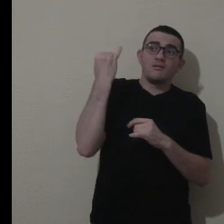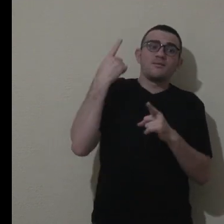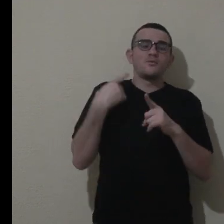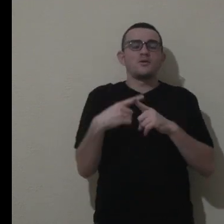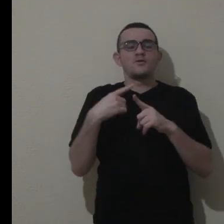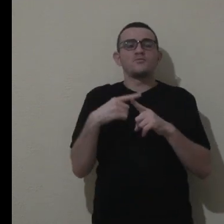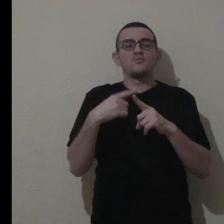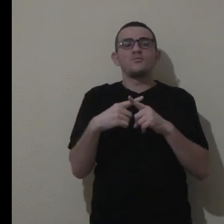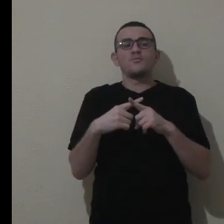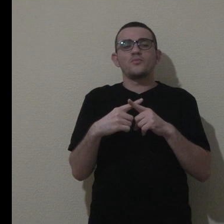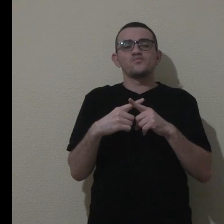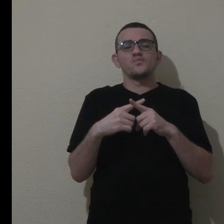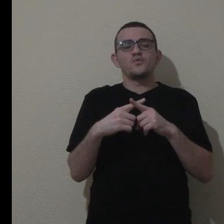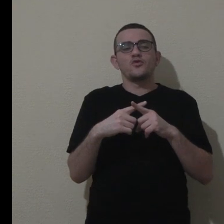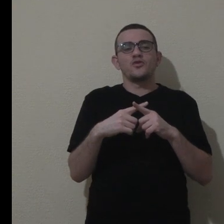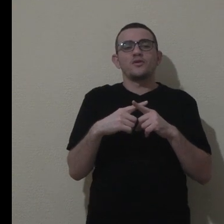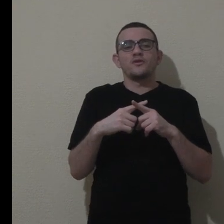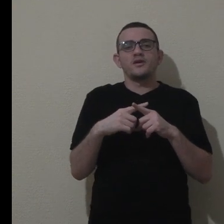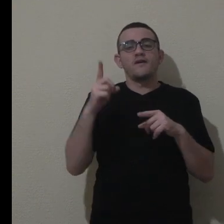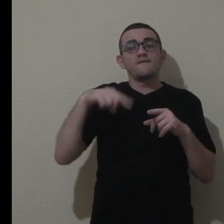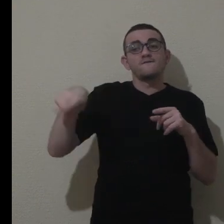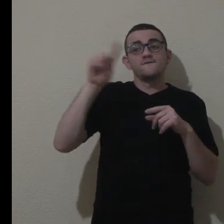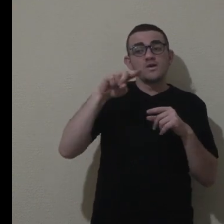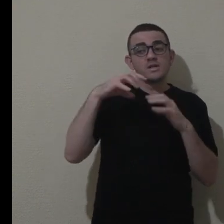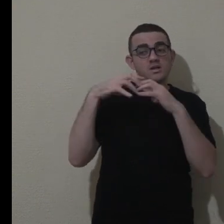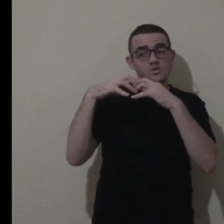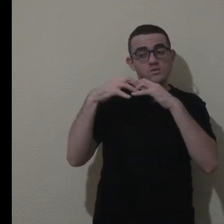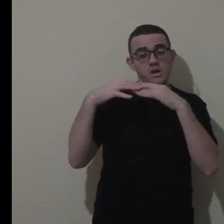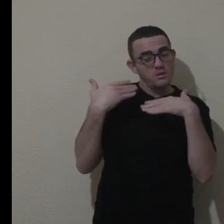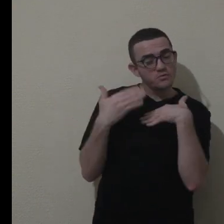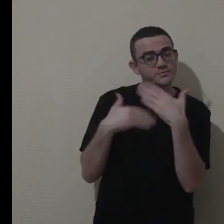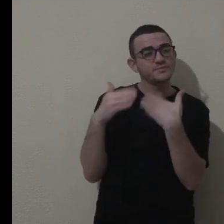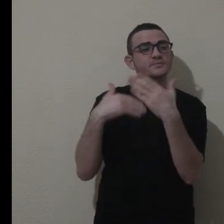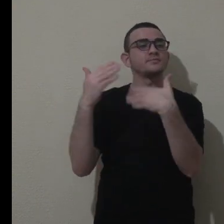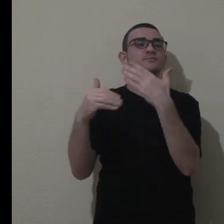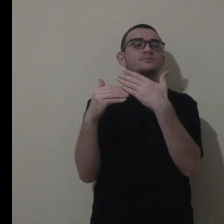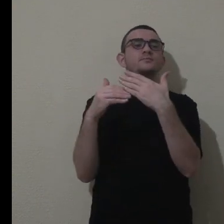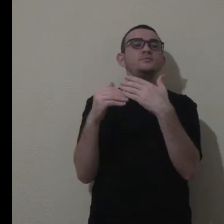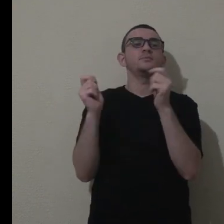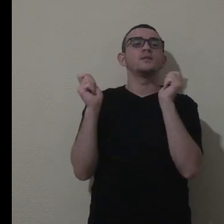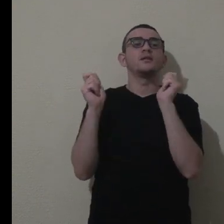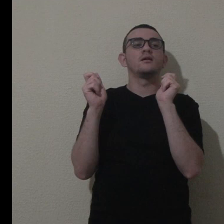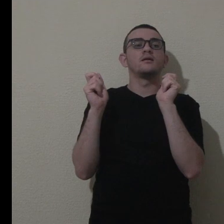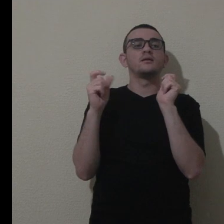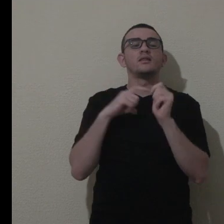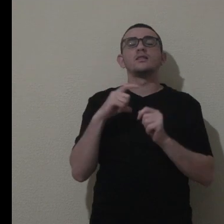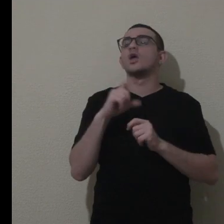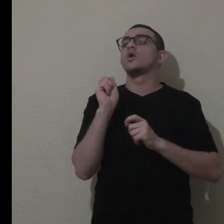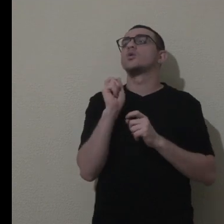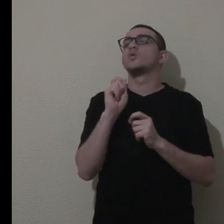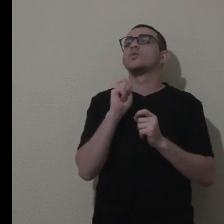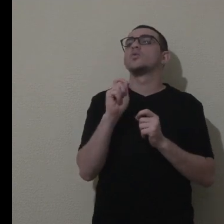né? Porque, para vocês que estão com o cérebro em desenvolvimento, tem o que a